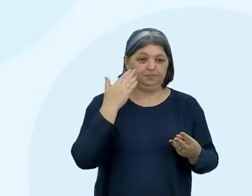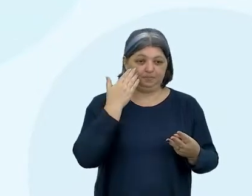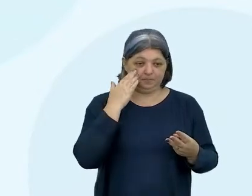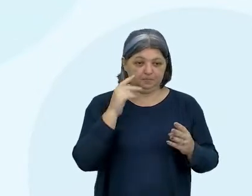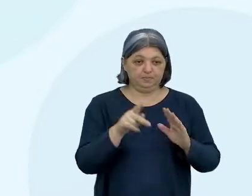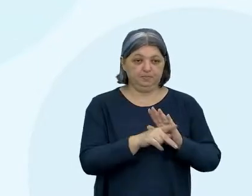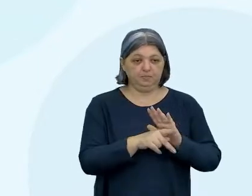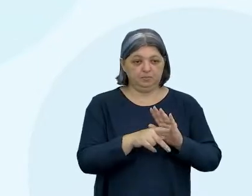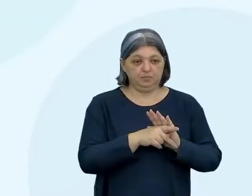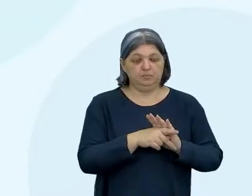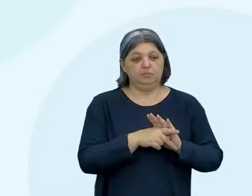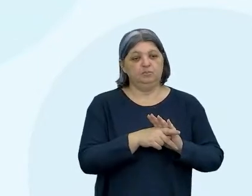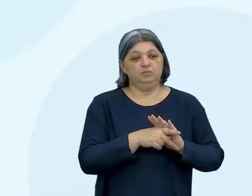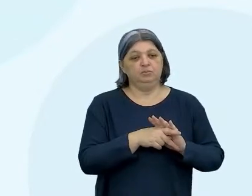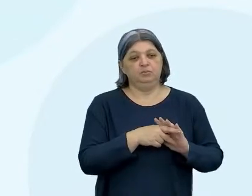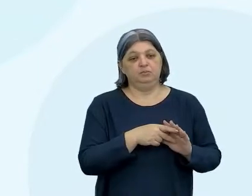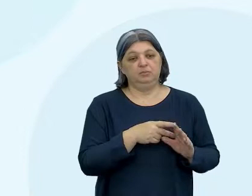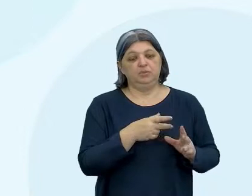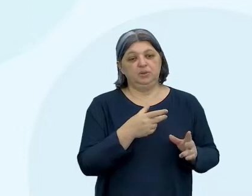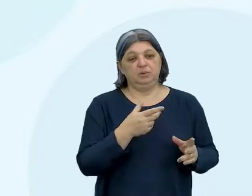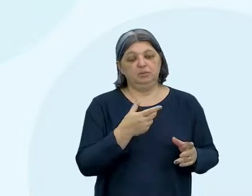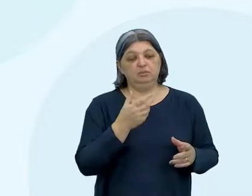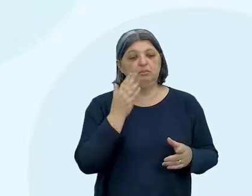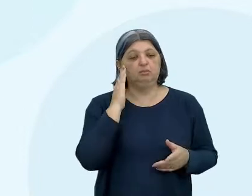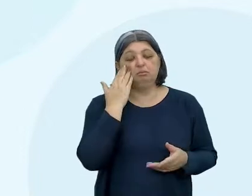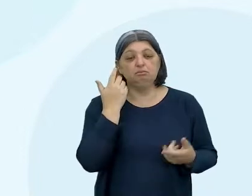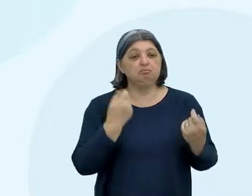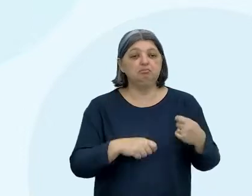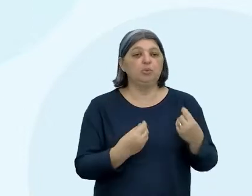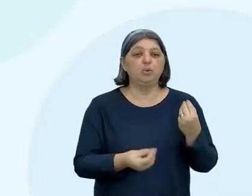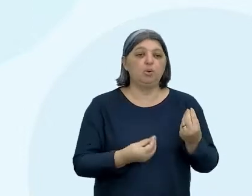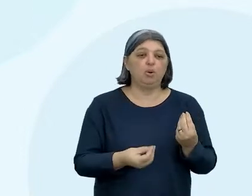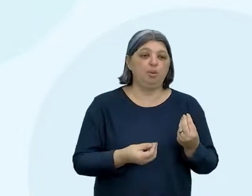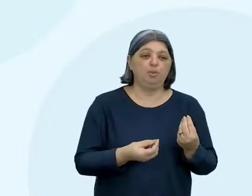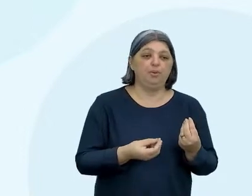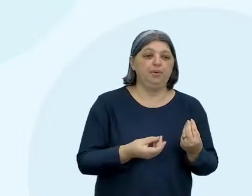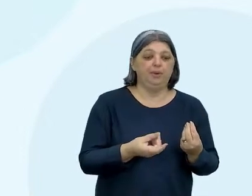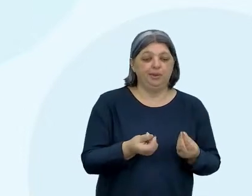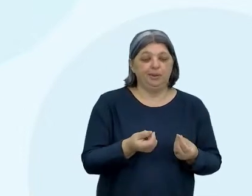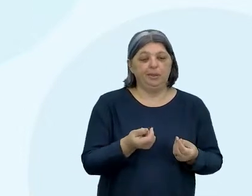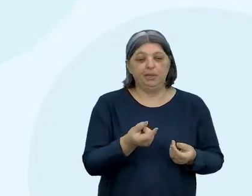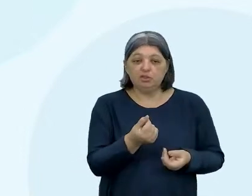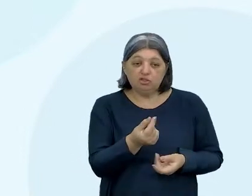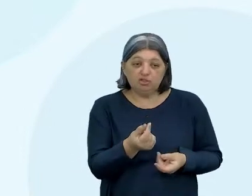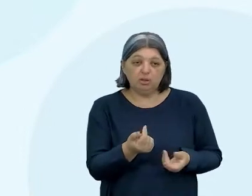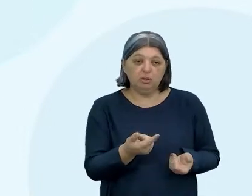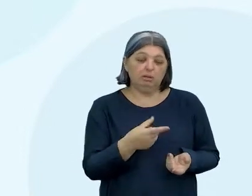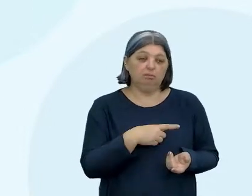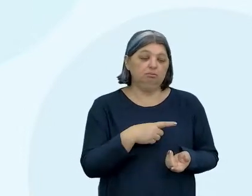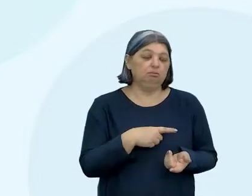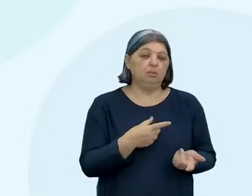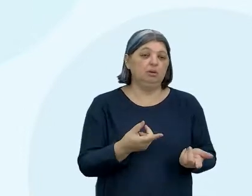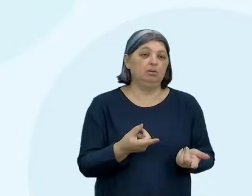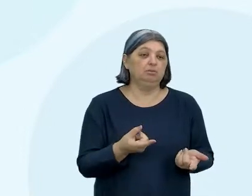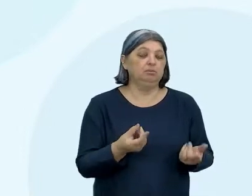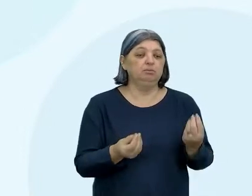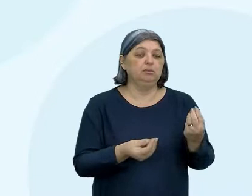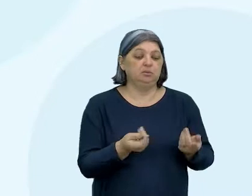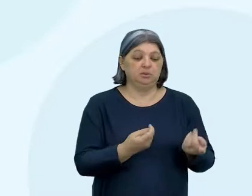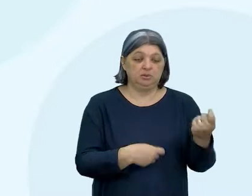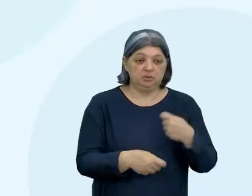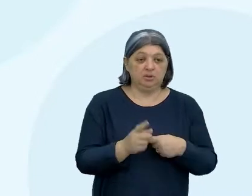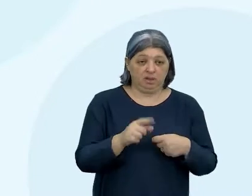sua própria situação financeira. A gente precisa entender, né, em que patamar a gente está, quem a gente é aí financeiramente falando. A